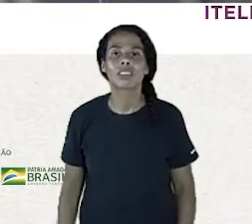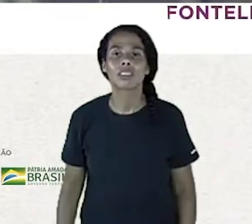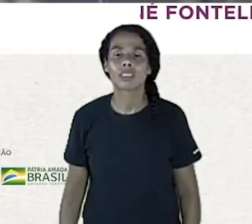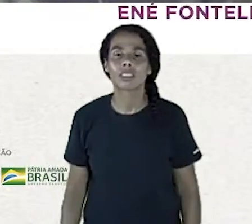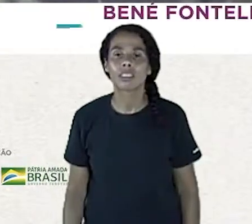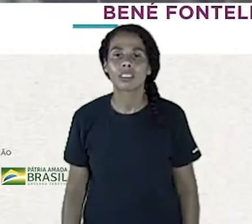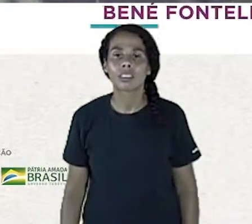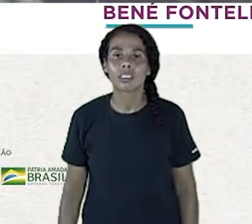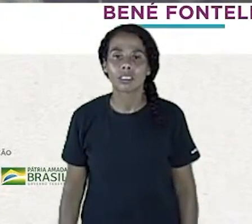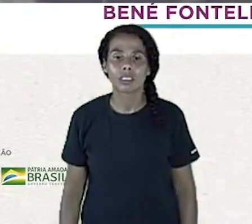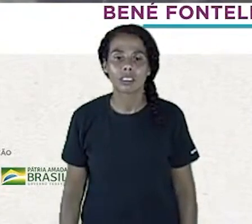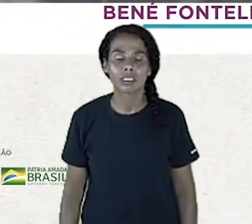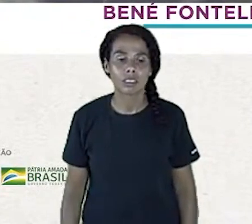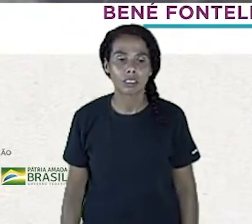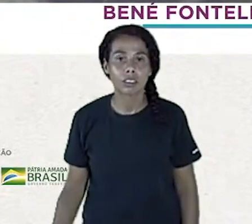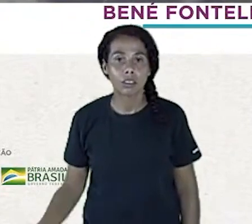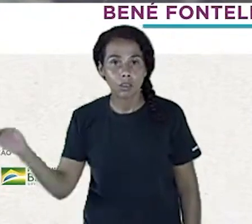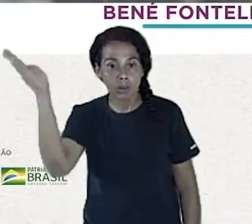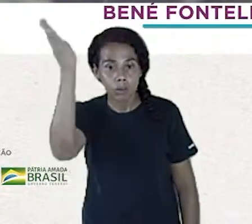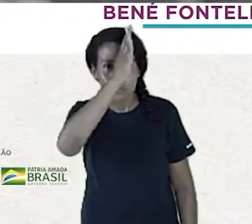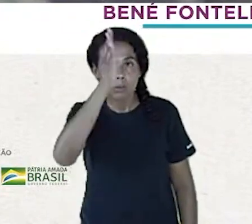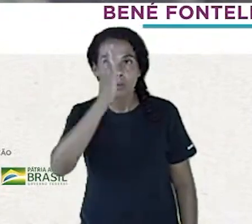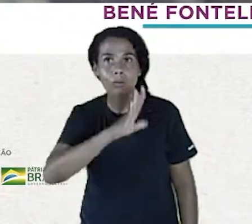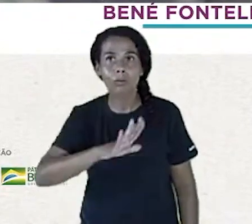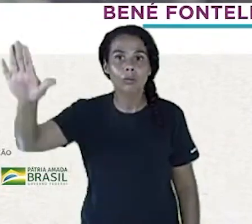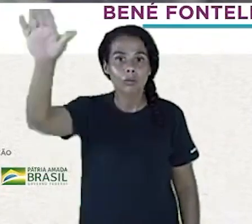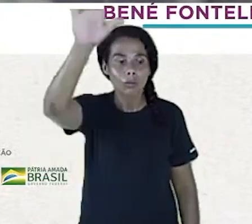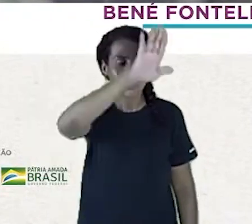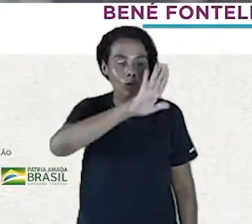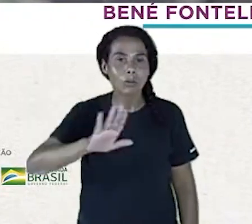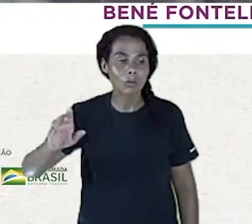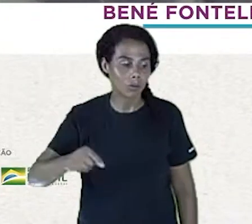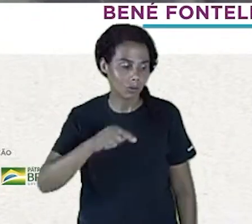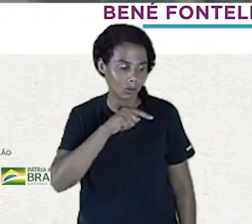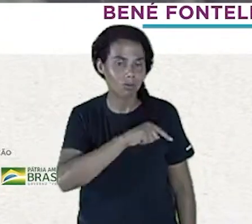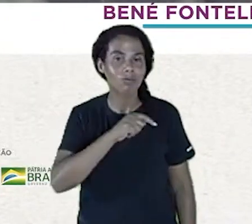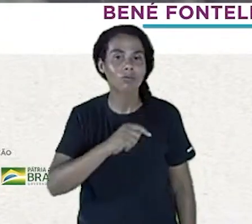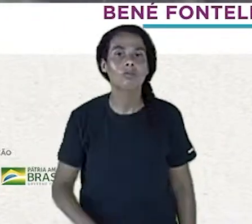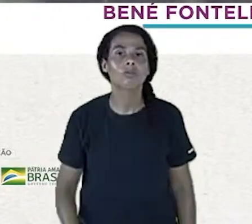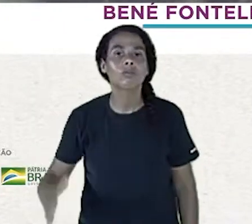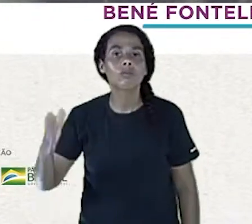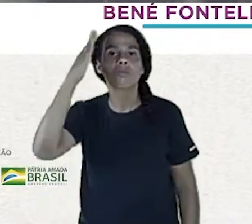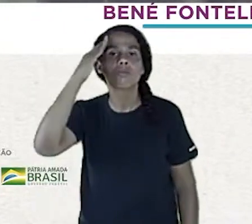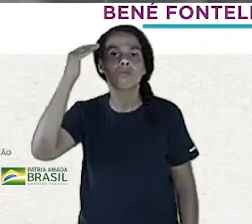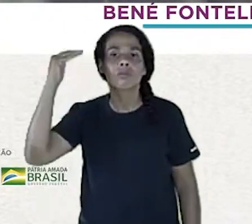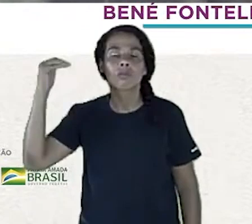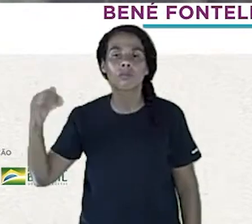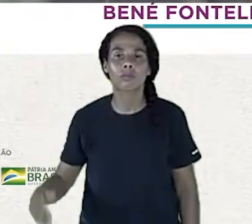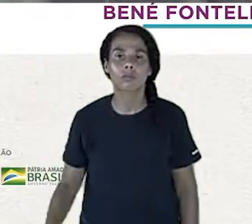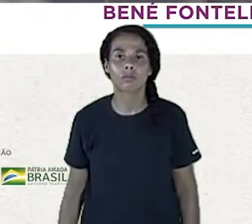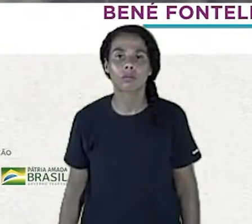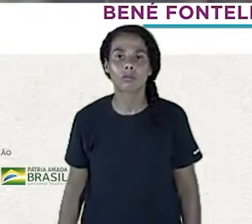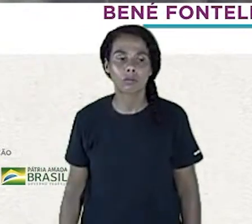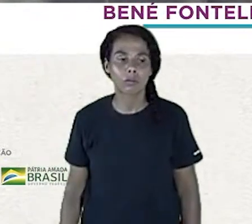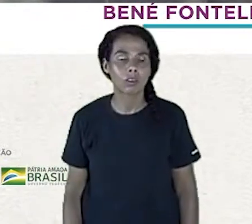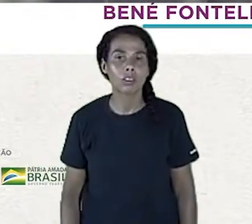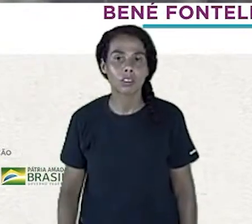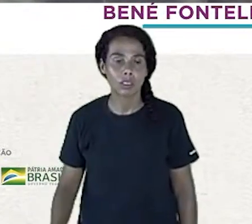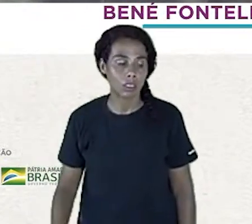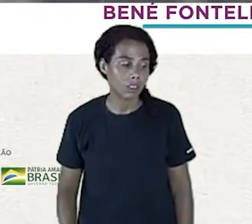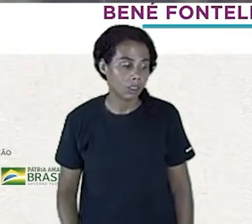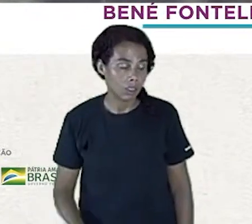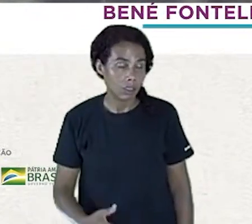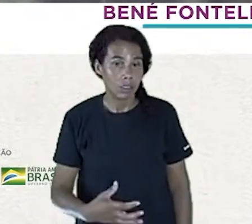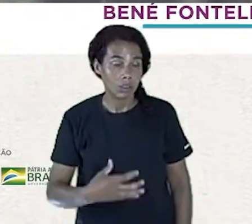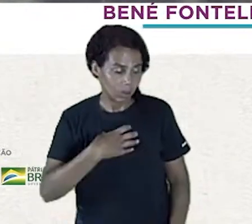a arte no Brasil, sabe? Porque o que eu quero dizer é que, para mim, o Gil é o artista mais completo que tem nesse